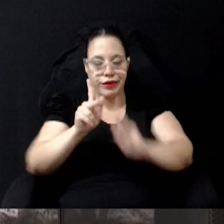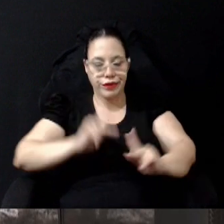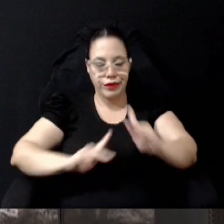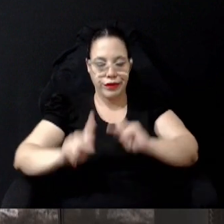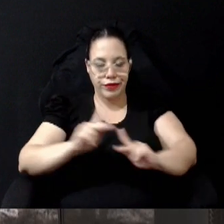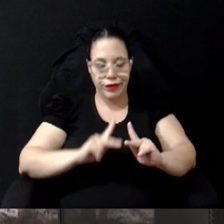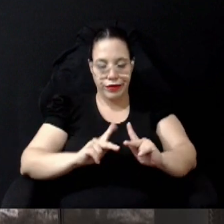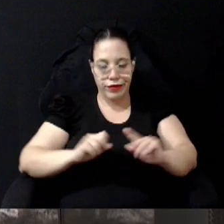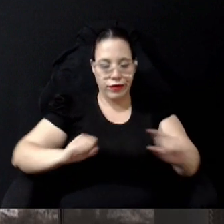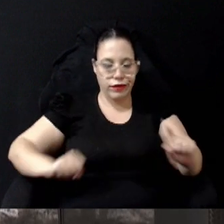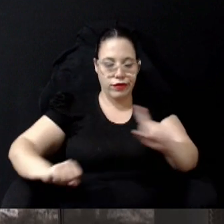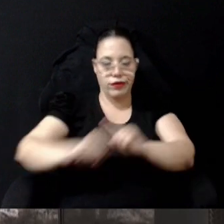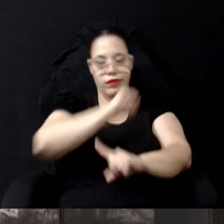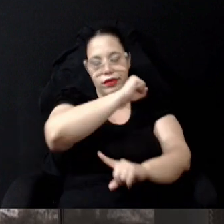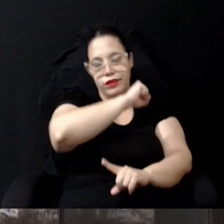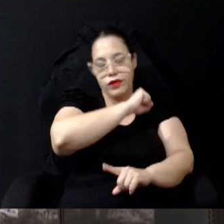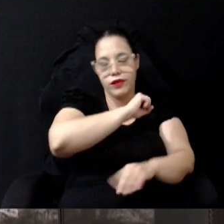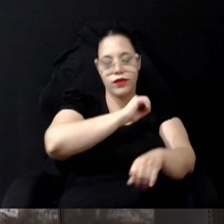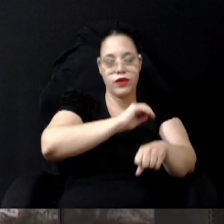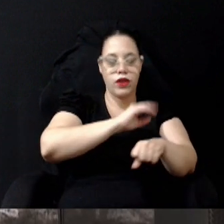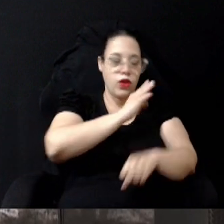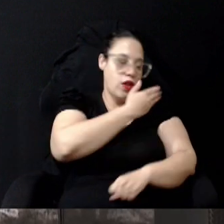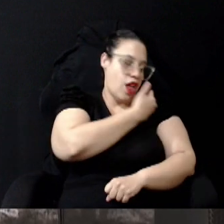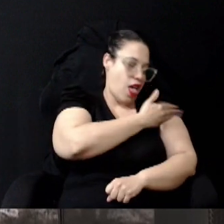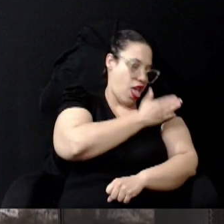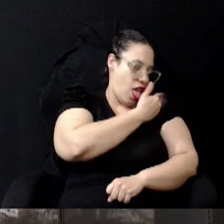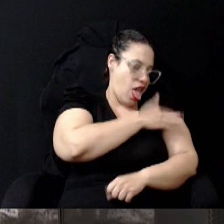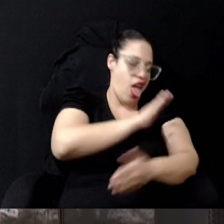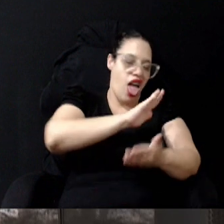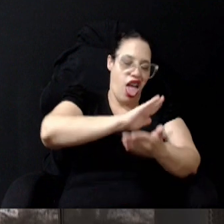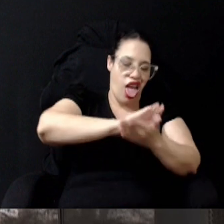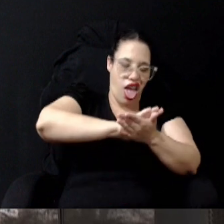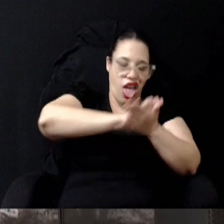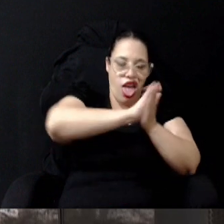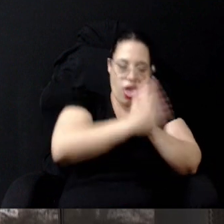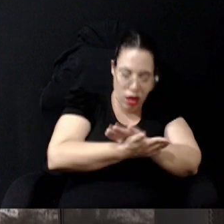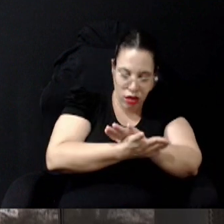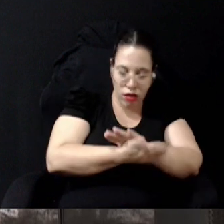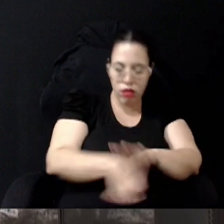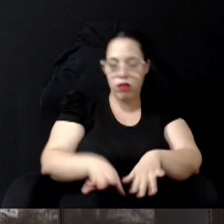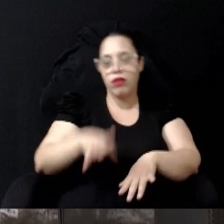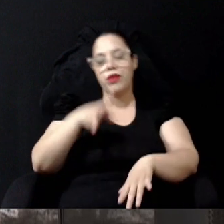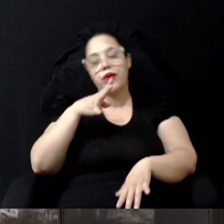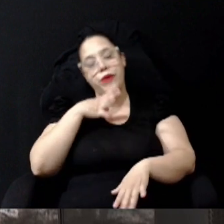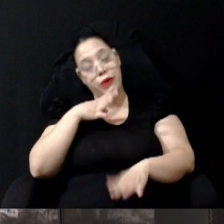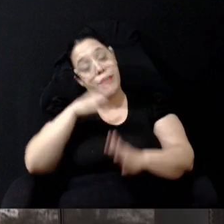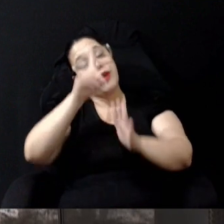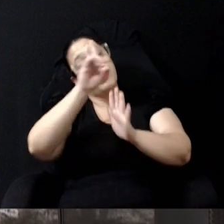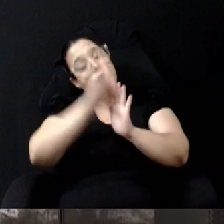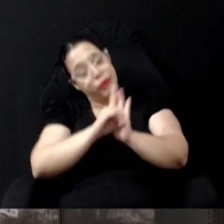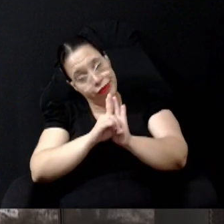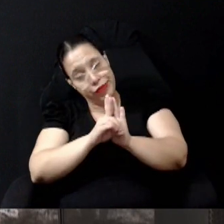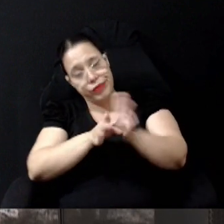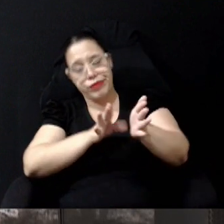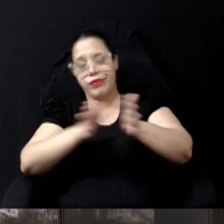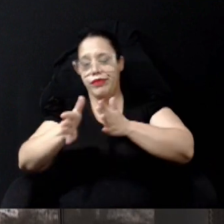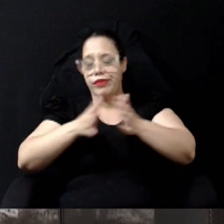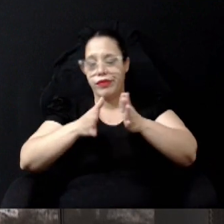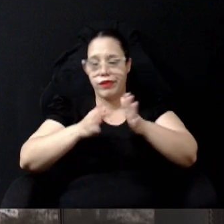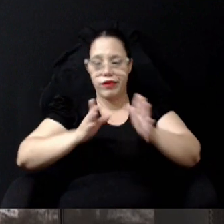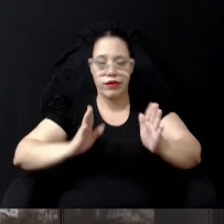à discriminação e à opressão, por meio do conhecimento dos direitos e dos caminhos de acesso à